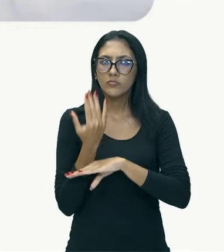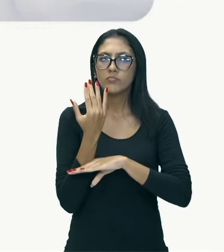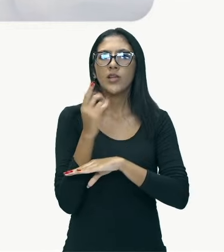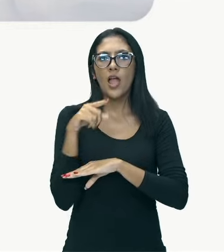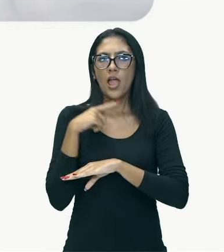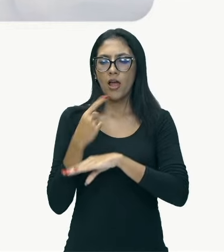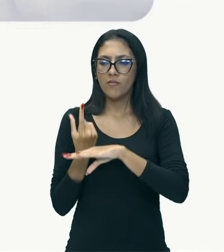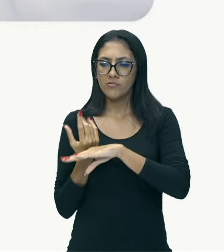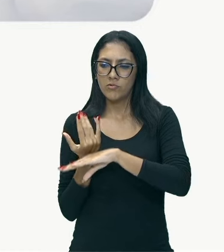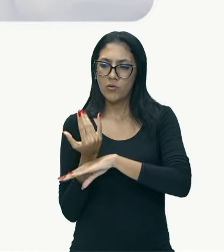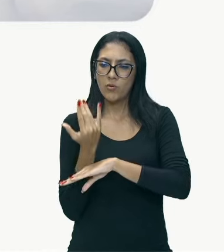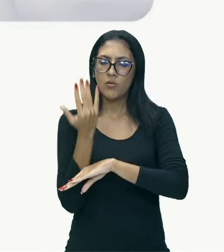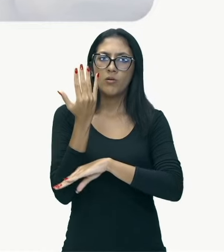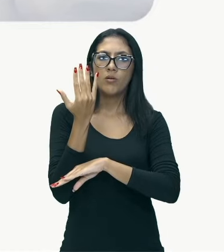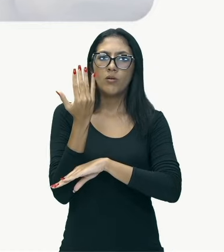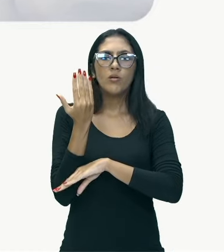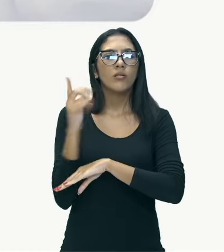fumaça, ele